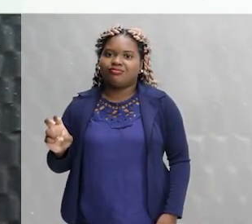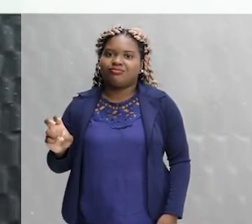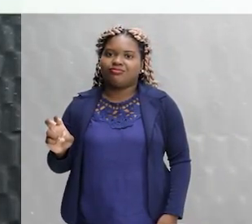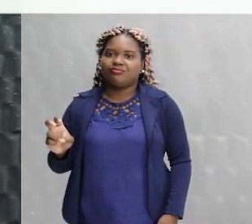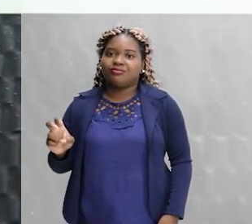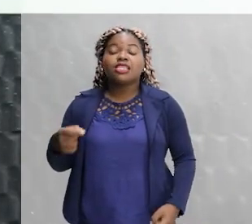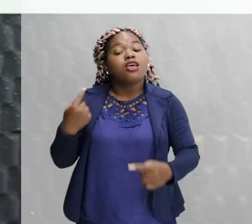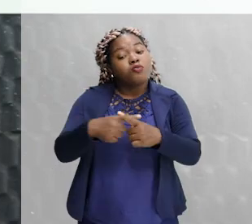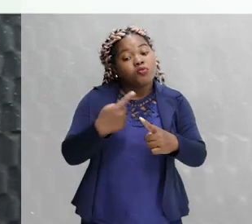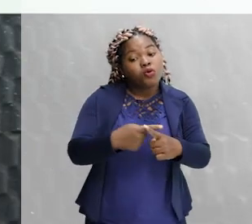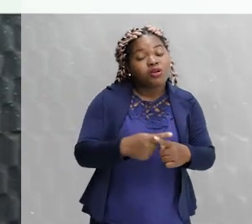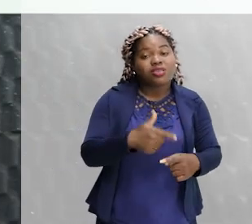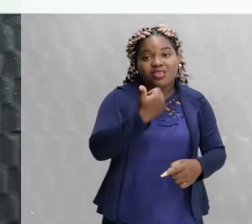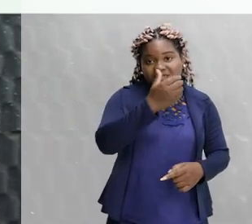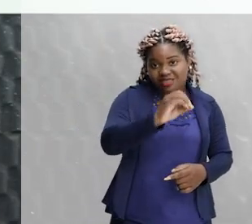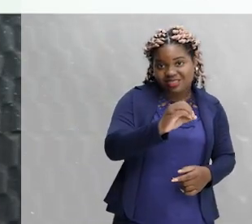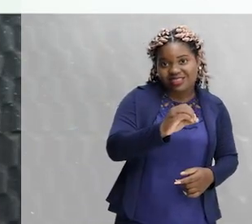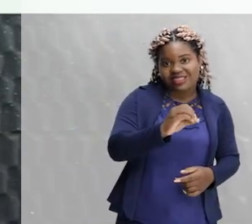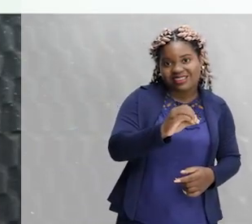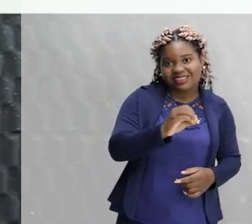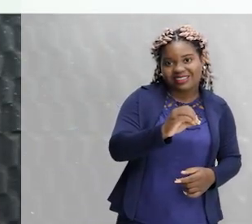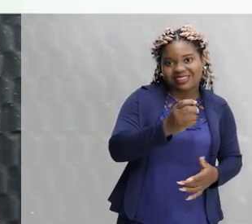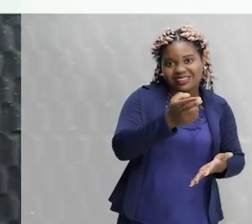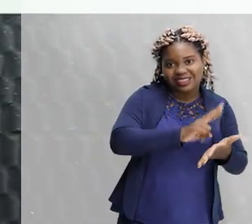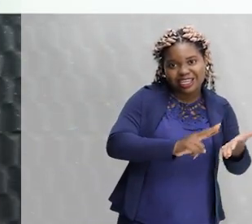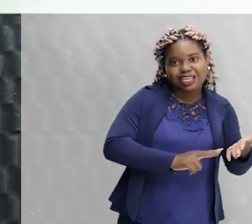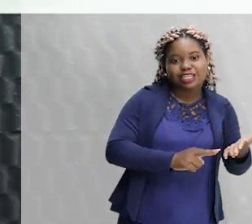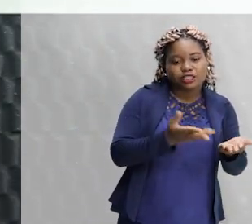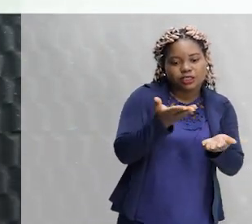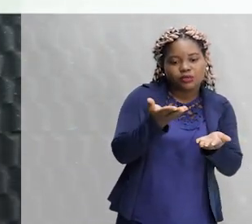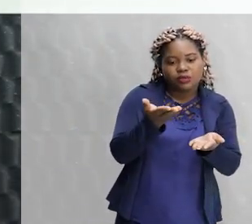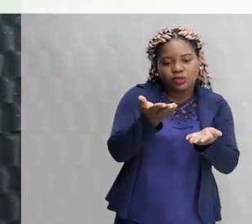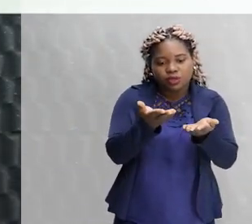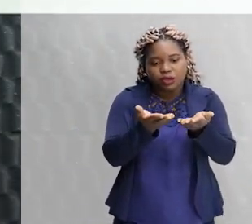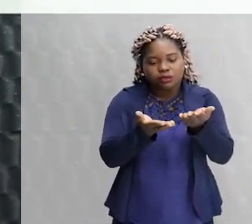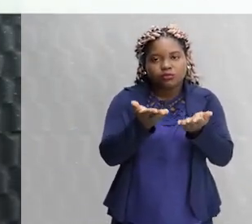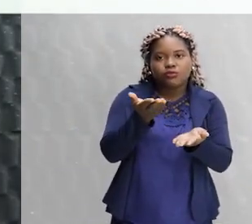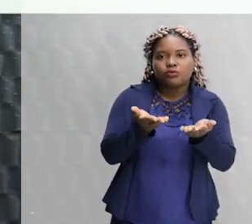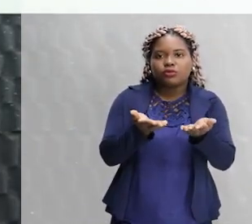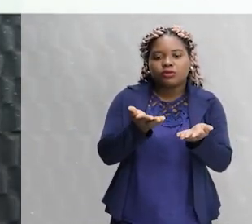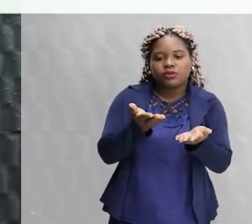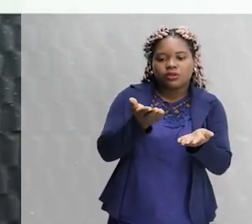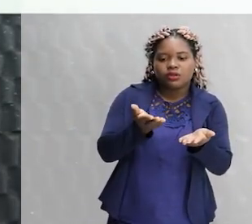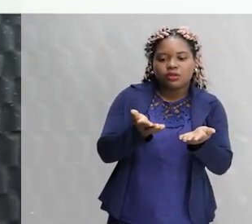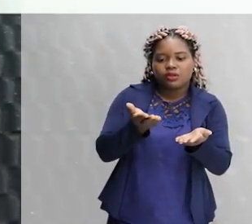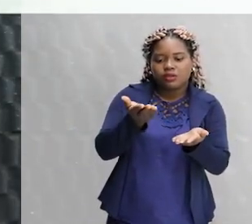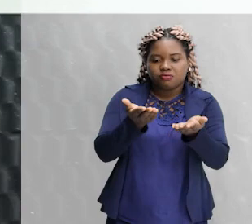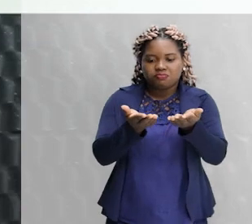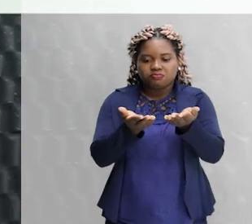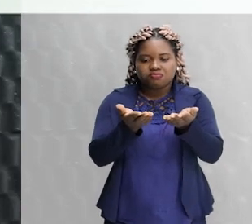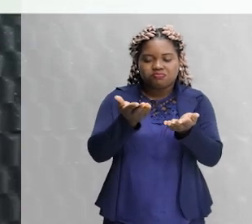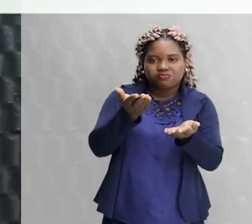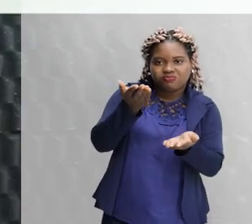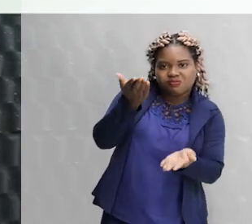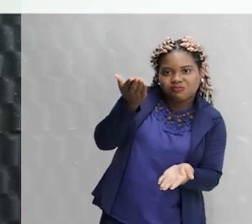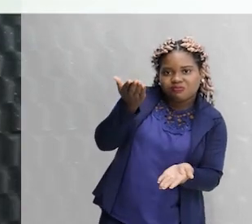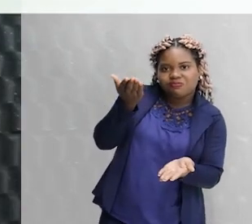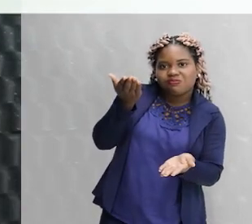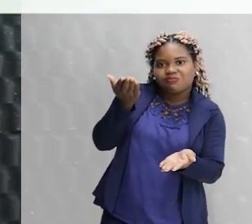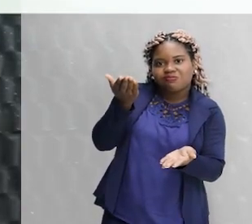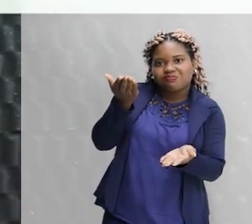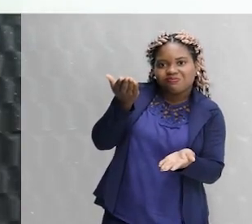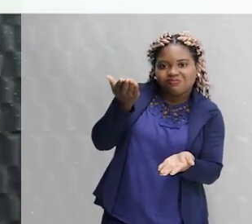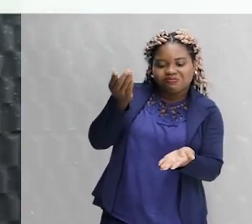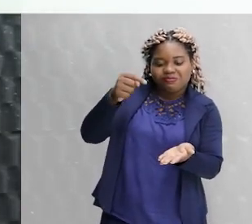10 numa prova que tem um peso menor. Se ele tivesse tirado 10 em matemática, a média dele ia ser